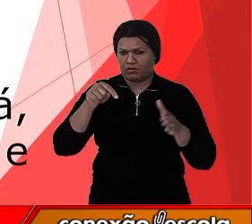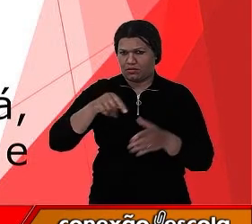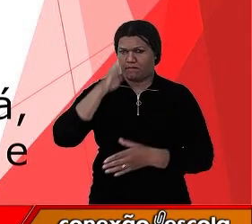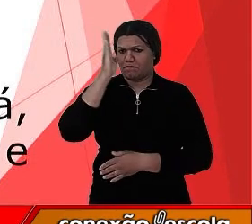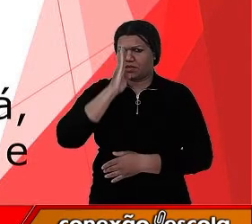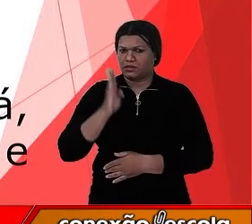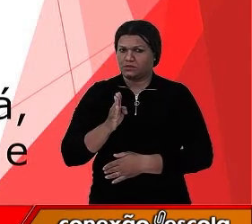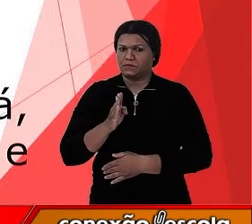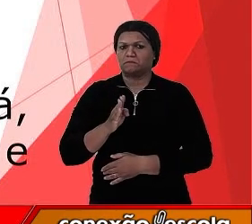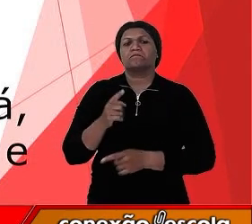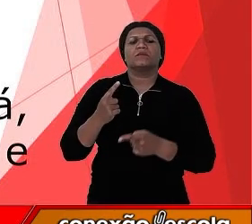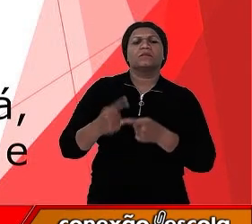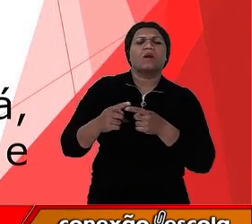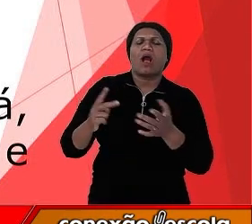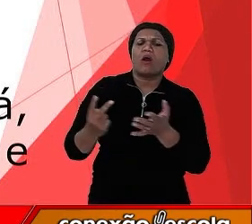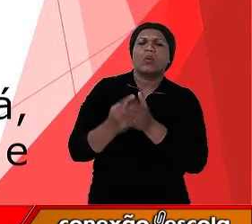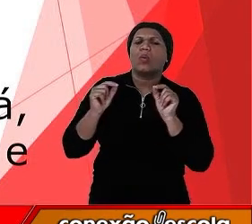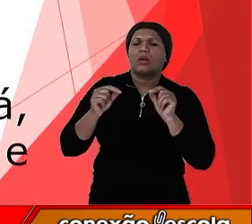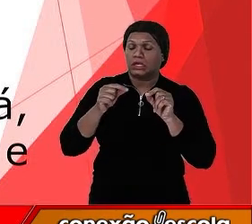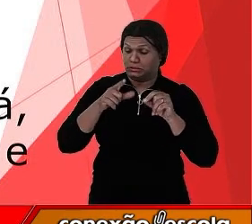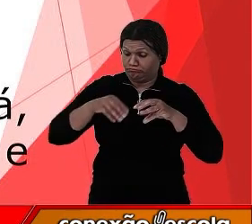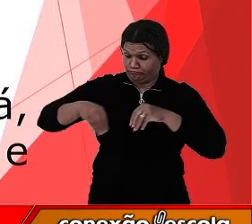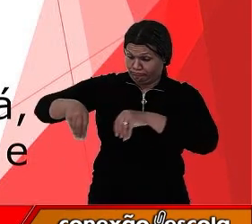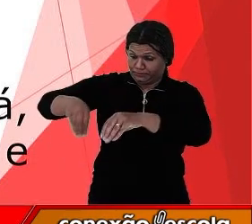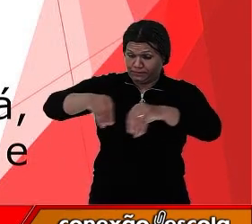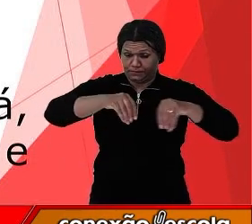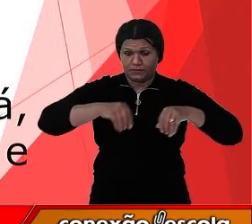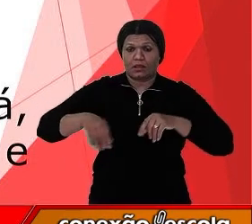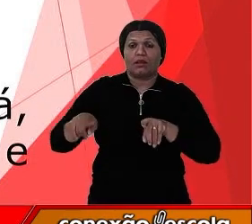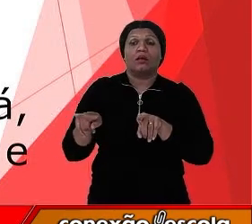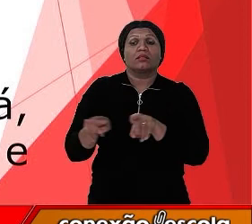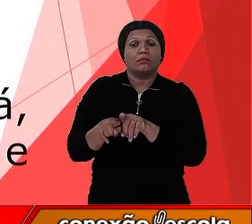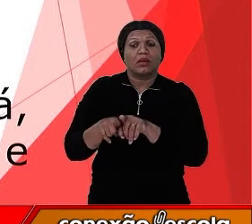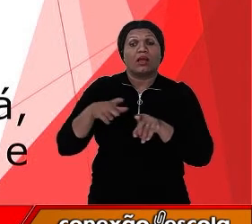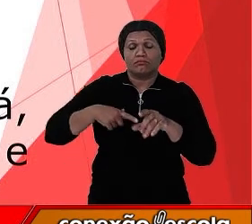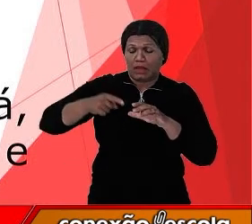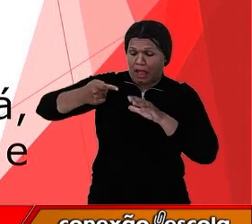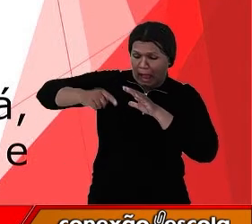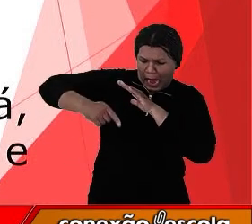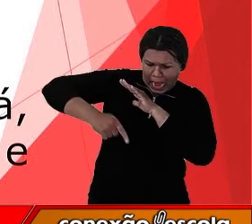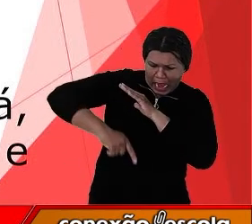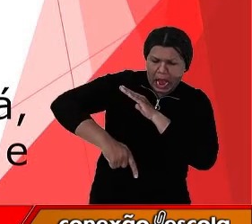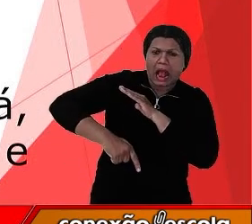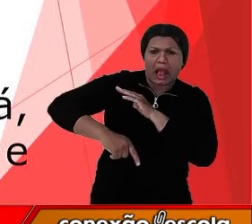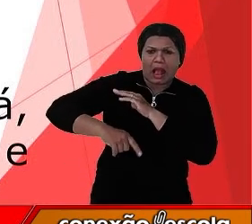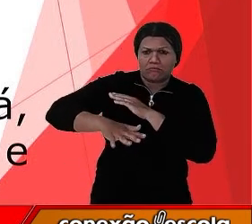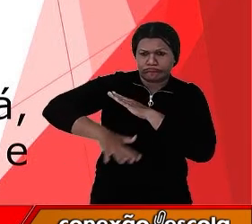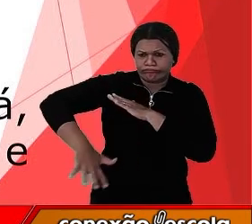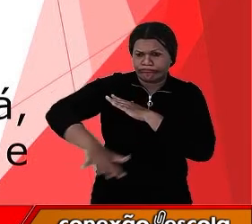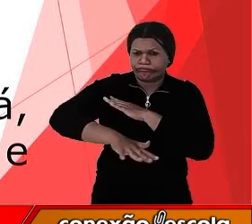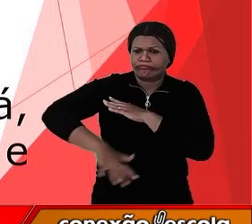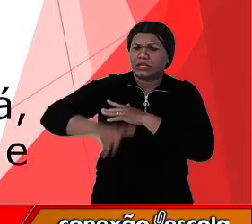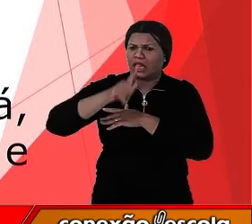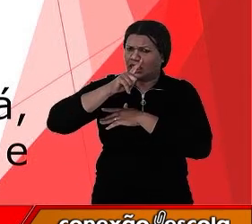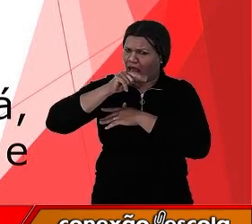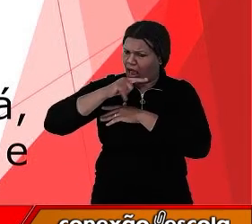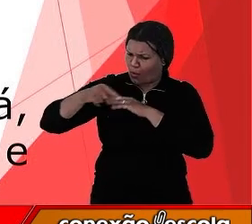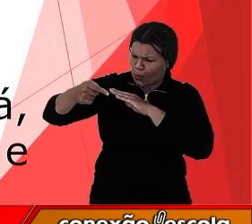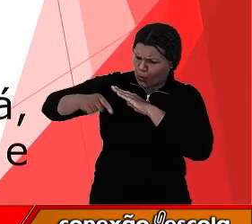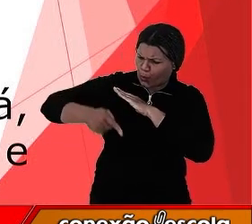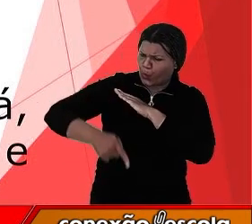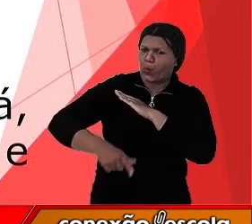conta da porosidade do solo EA quantidade reservatórios subterrâneos a nascente de vários